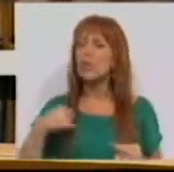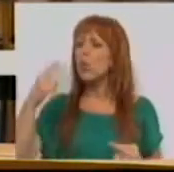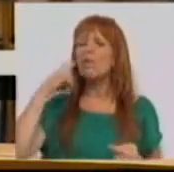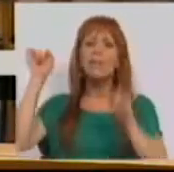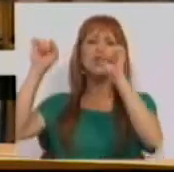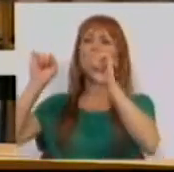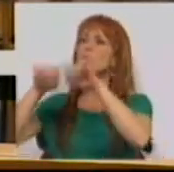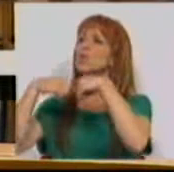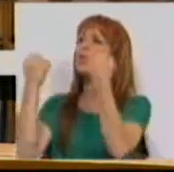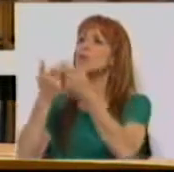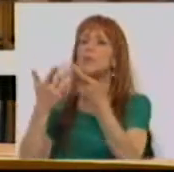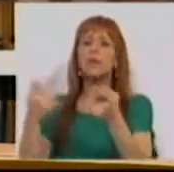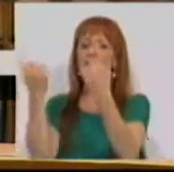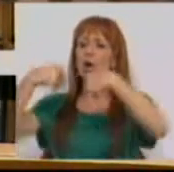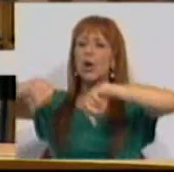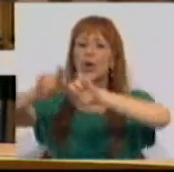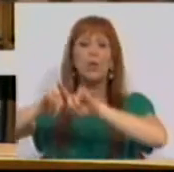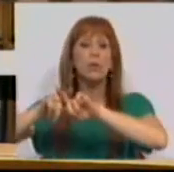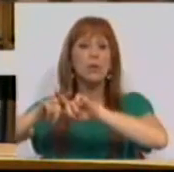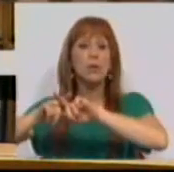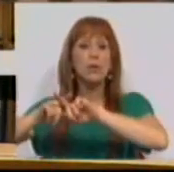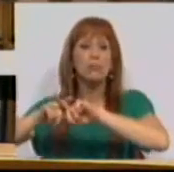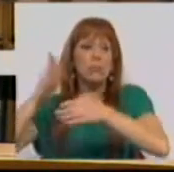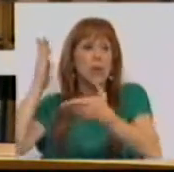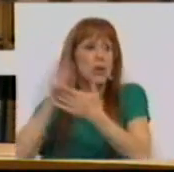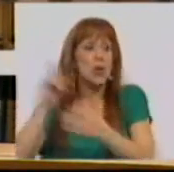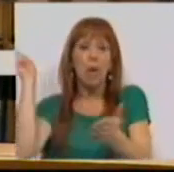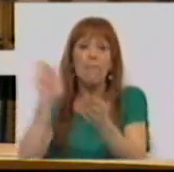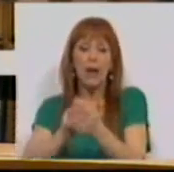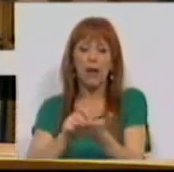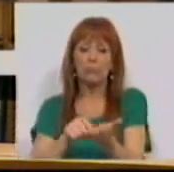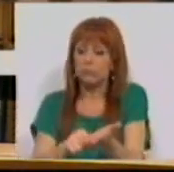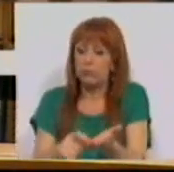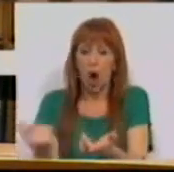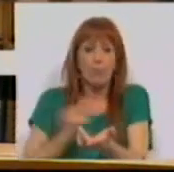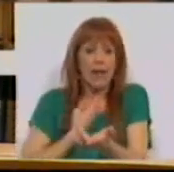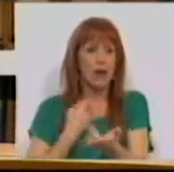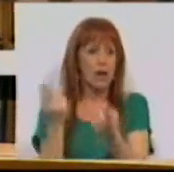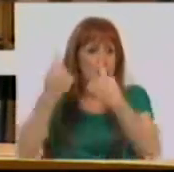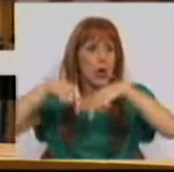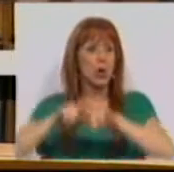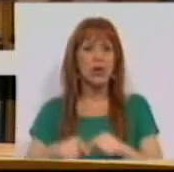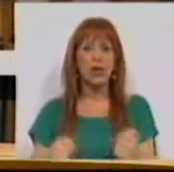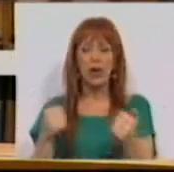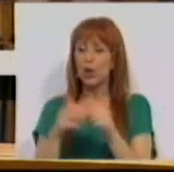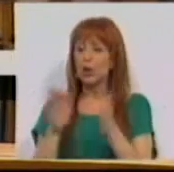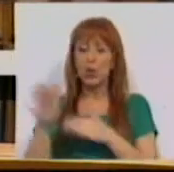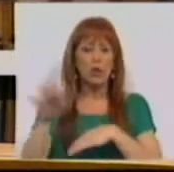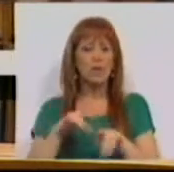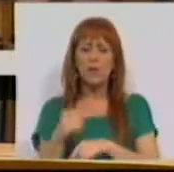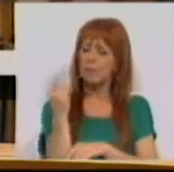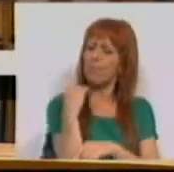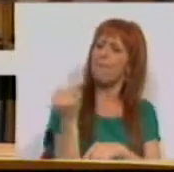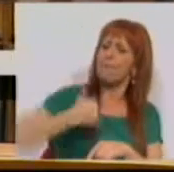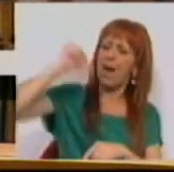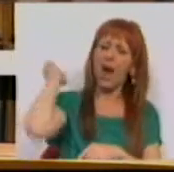uma concertação social que reúne, pura e simplesmente para marcar agenda e por obrigação, vimos tudo a ser feito ao